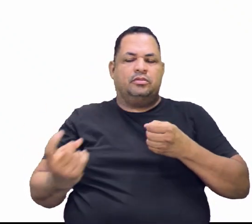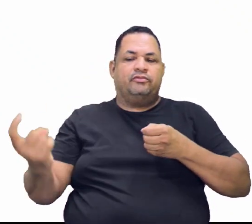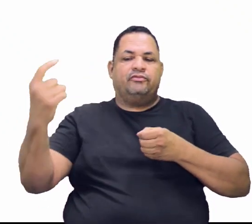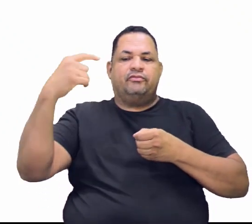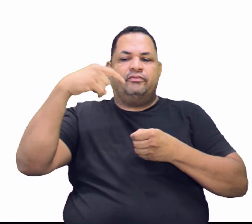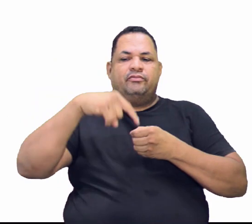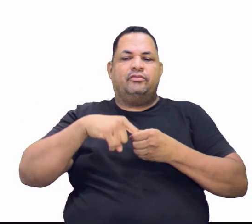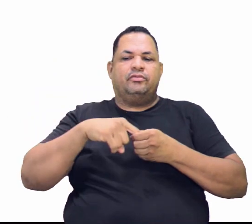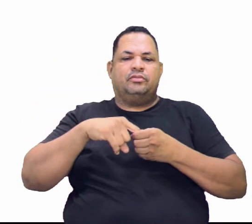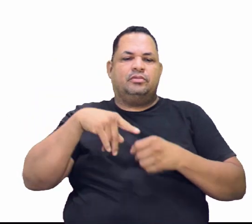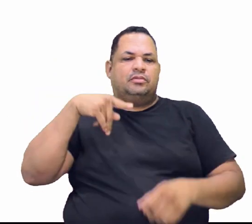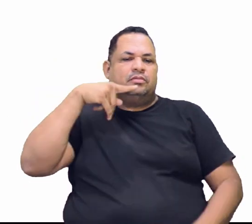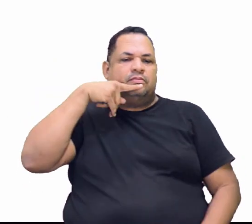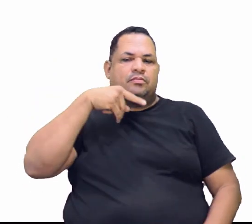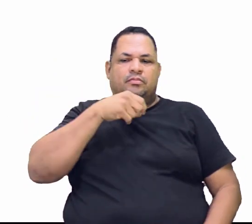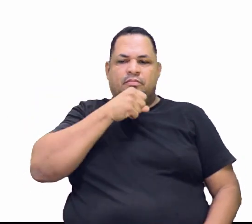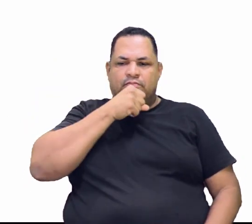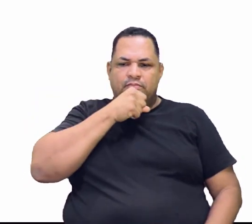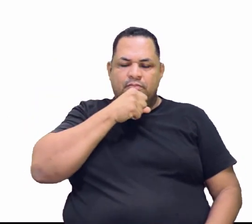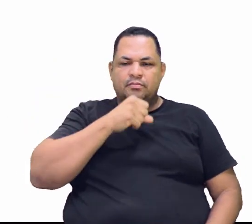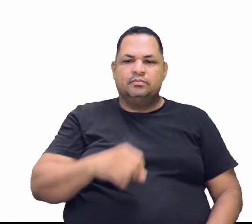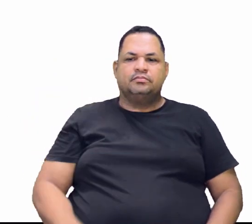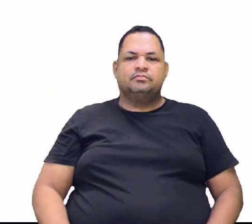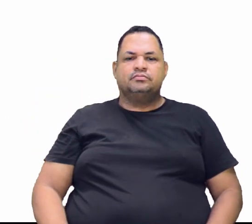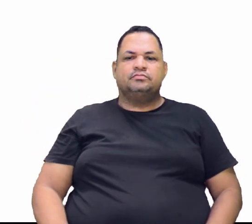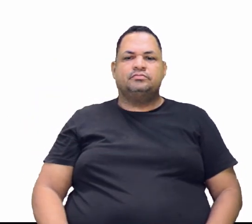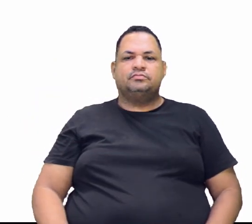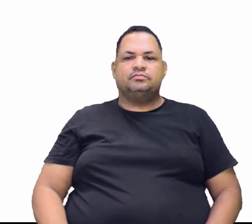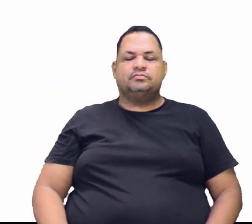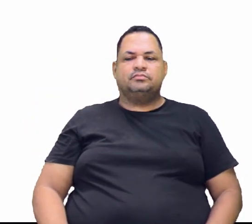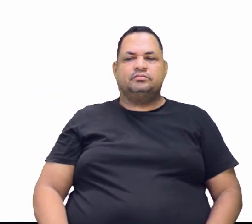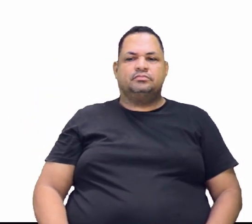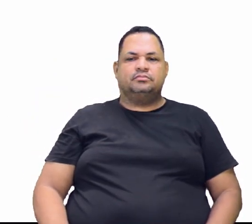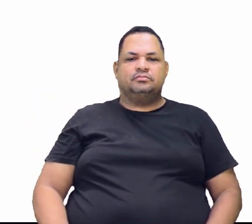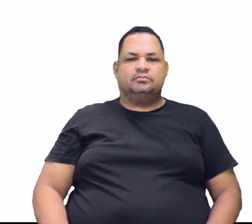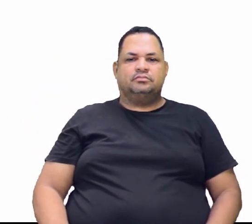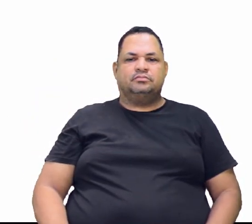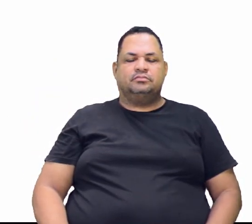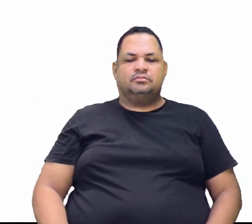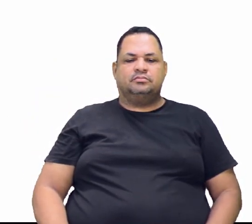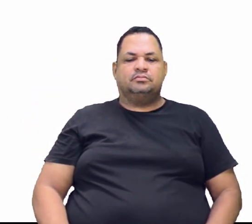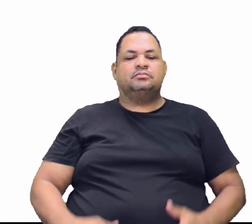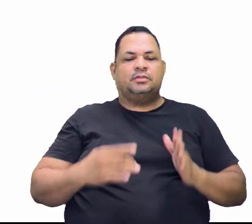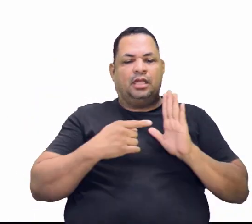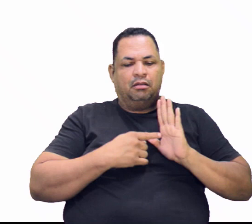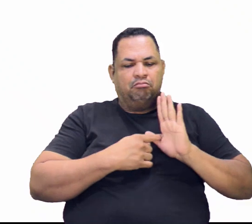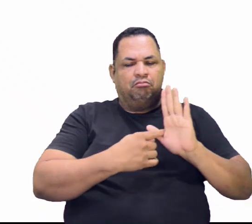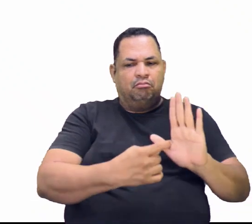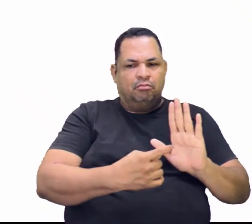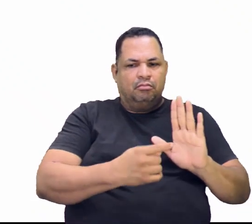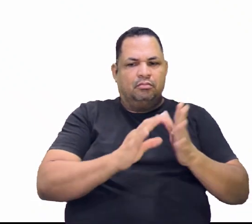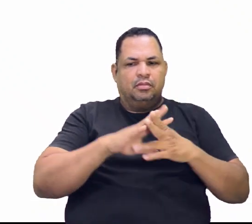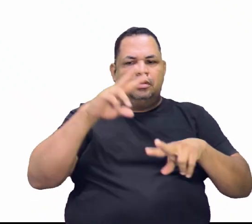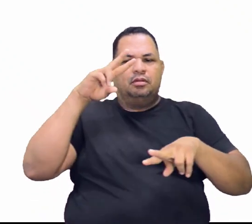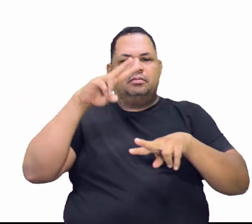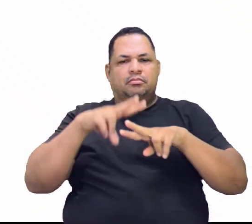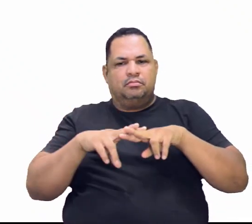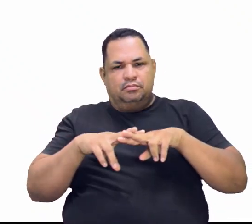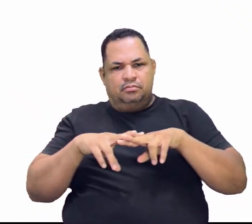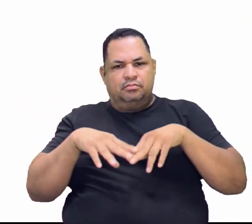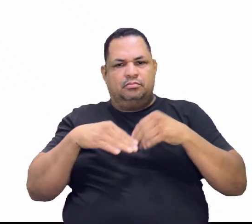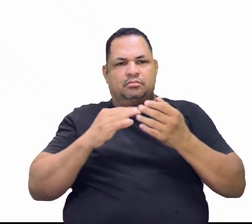E aí ele volta para o posto dele, que é em Porto Velho. Ele se apresenta, ele é